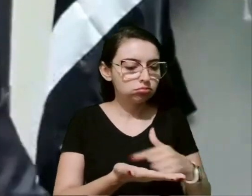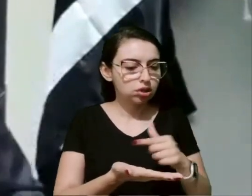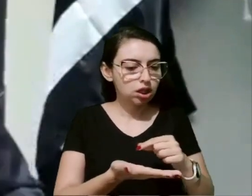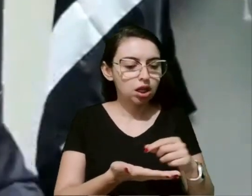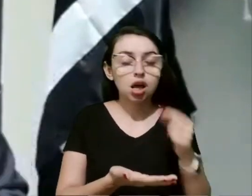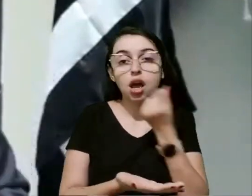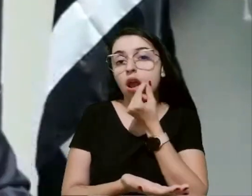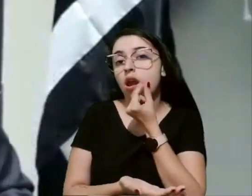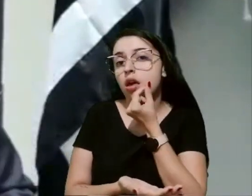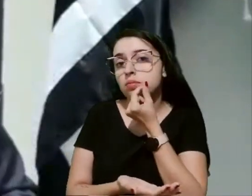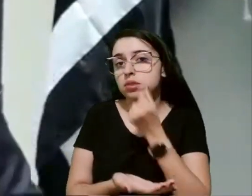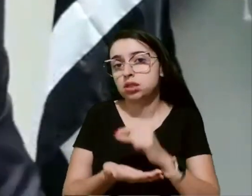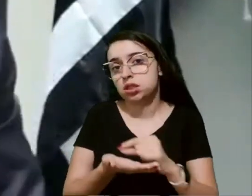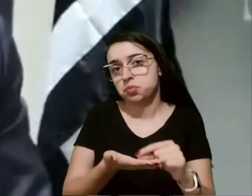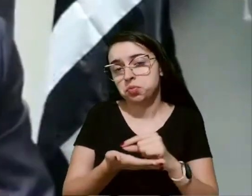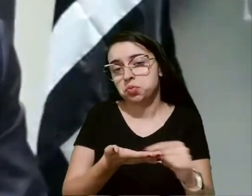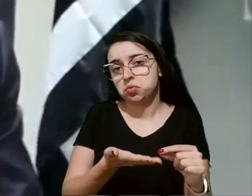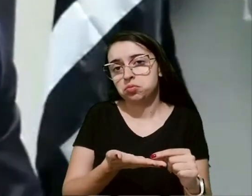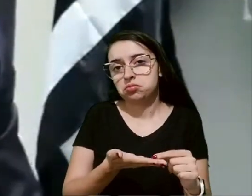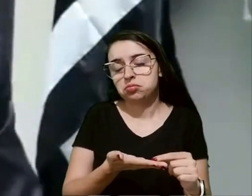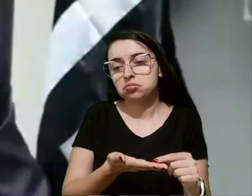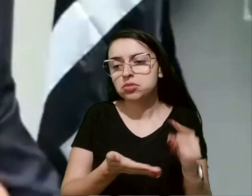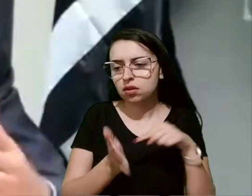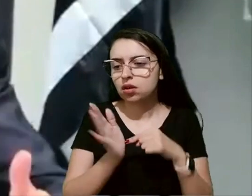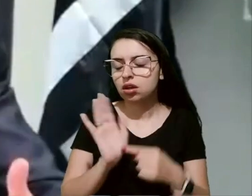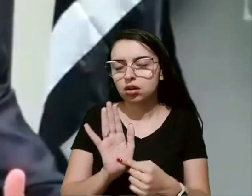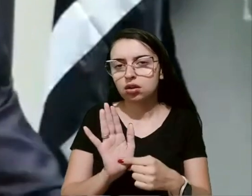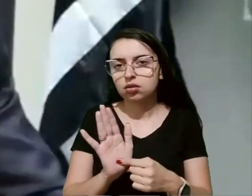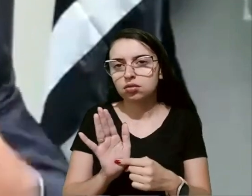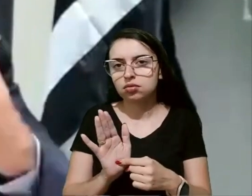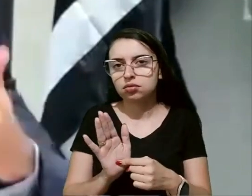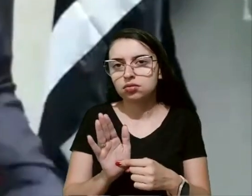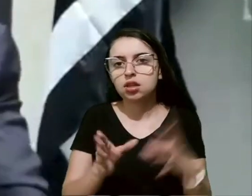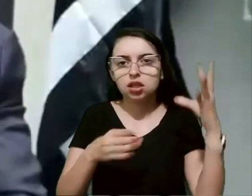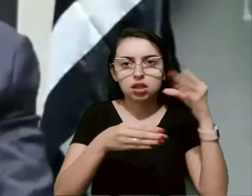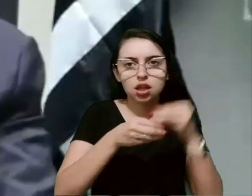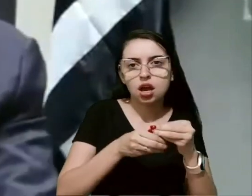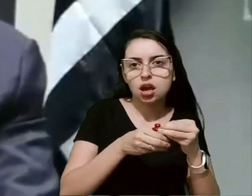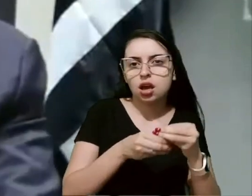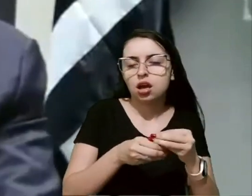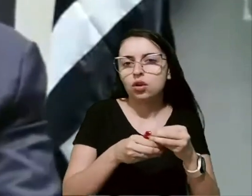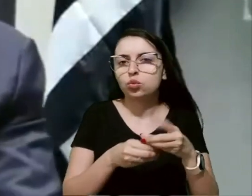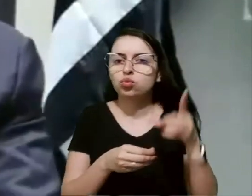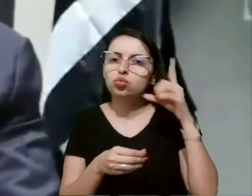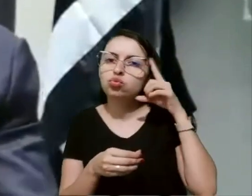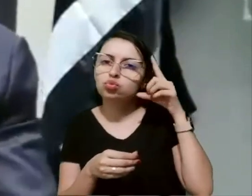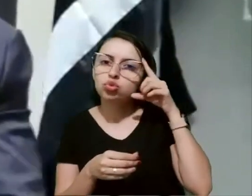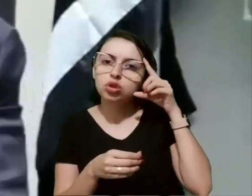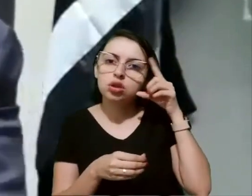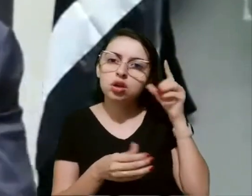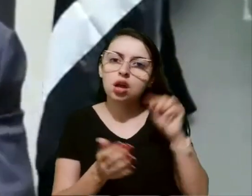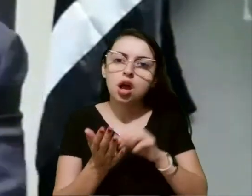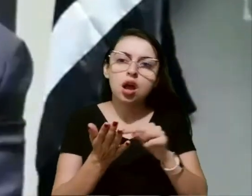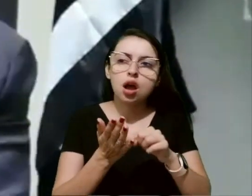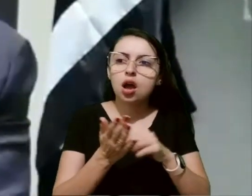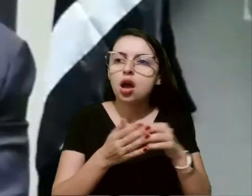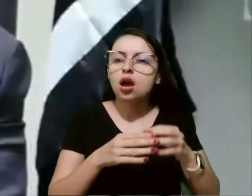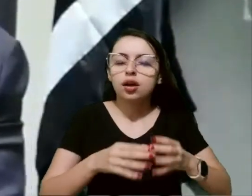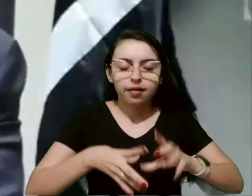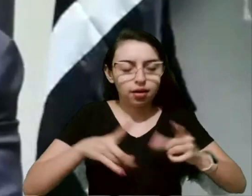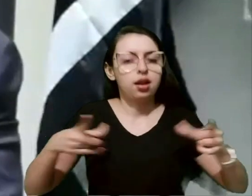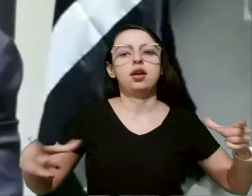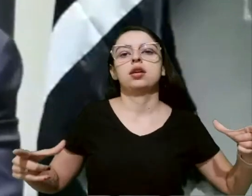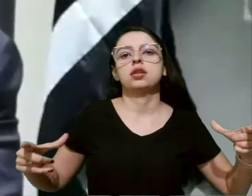a lápis, a respeito de tudo. Agora é evidente, quando você tem big data, quando você tem um poder de uma calculabilidade muito